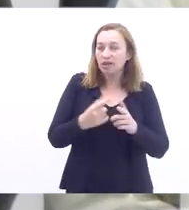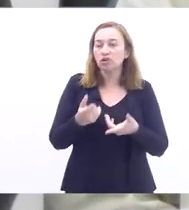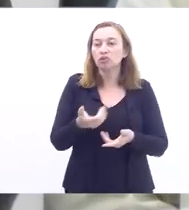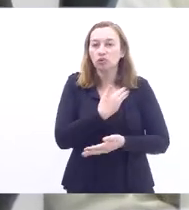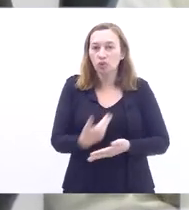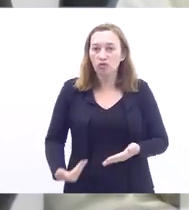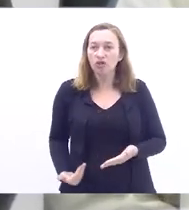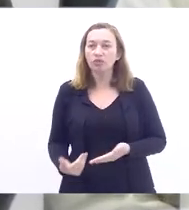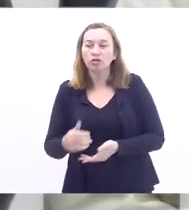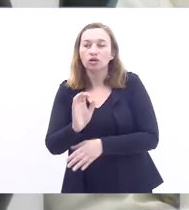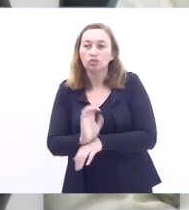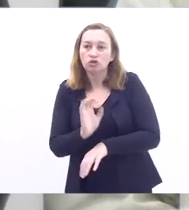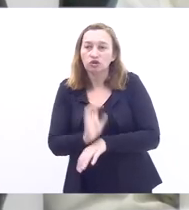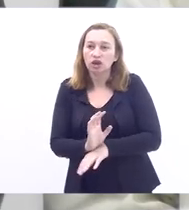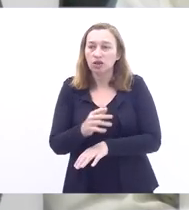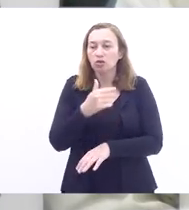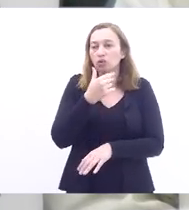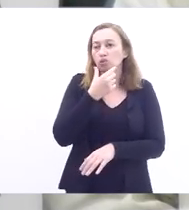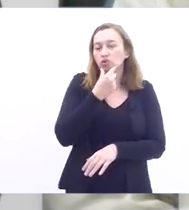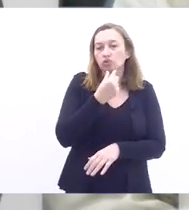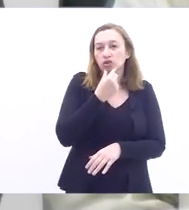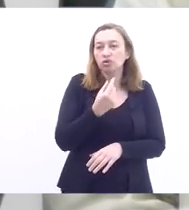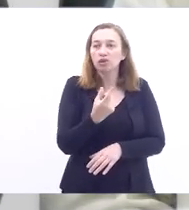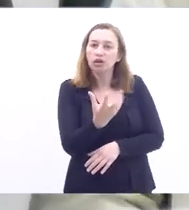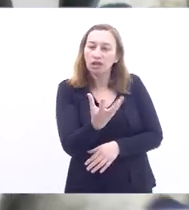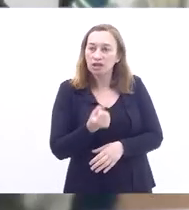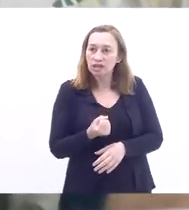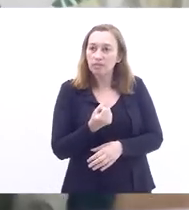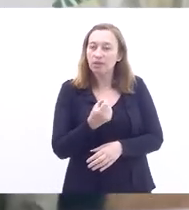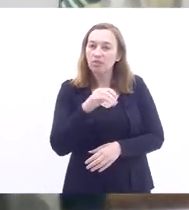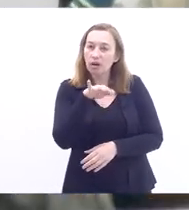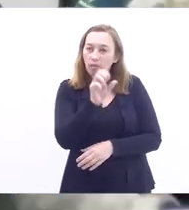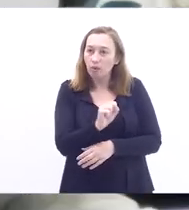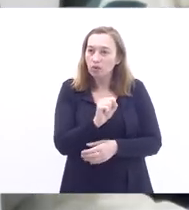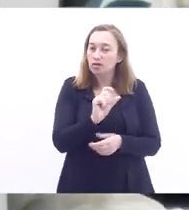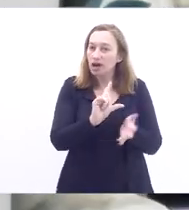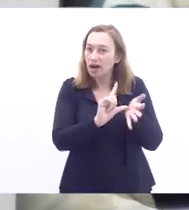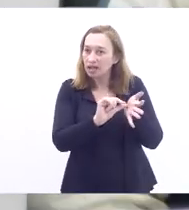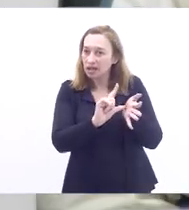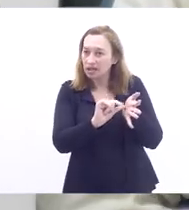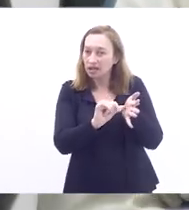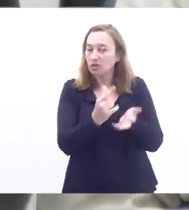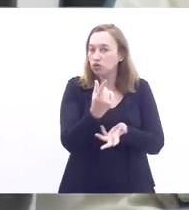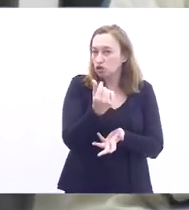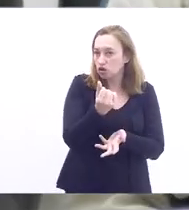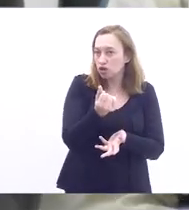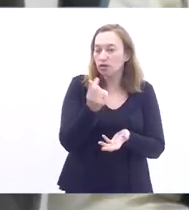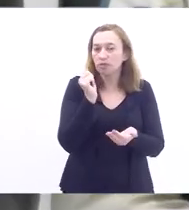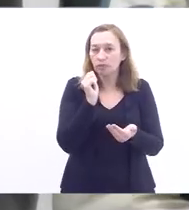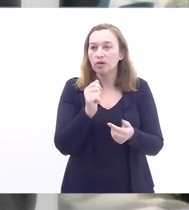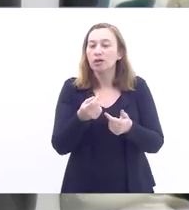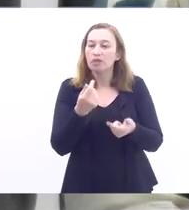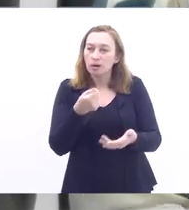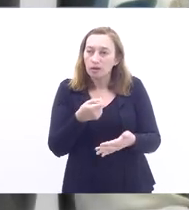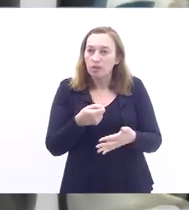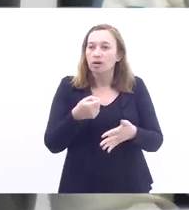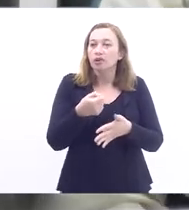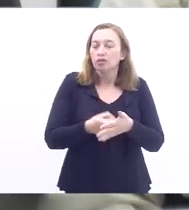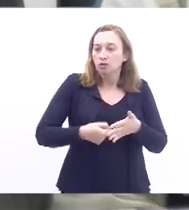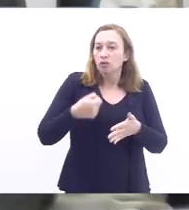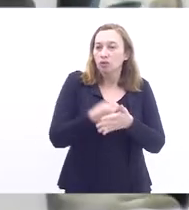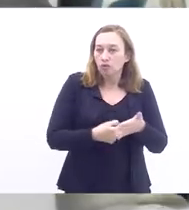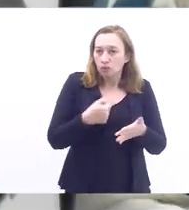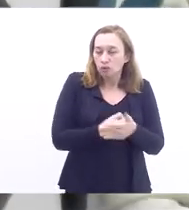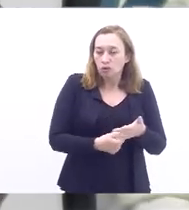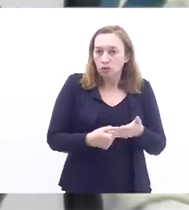os meninos receberam a bolsa com um mês de atraso apesar de todo o trabalho que a instituição fez para que isso acontecesse Essa é um